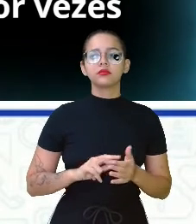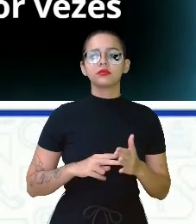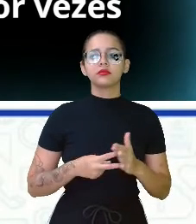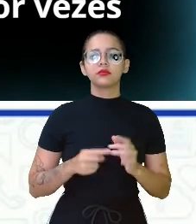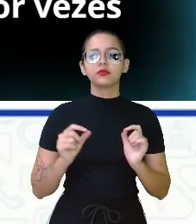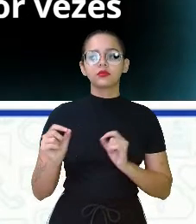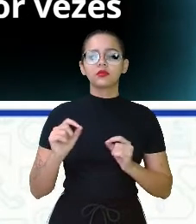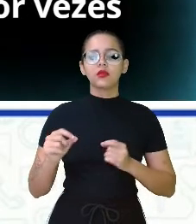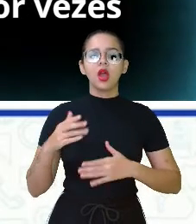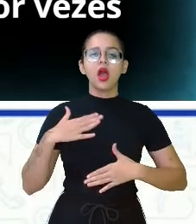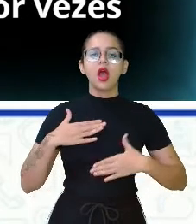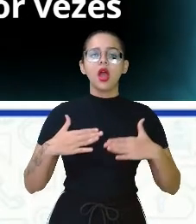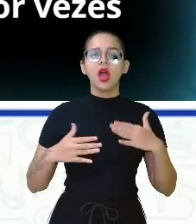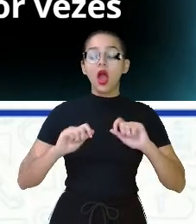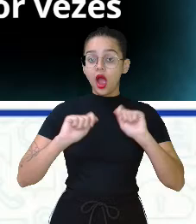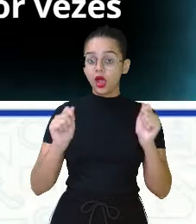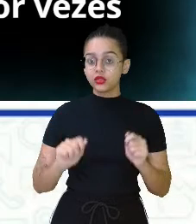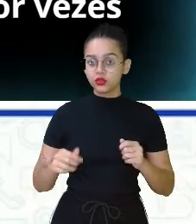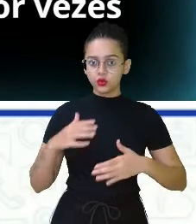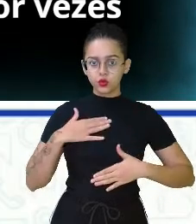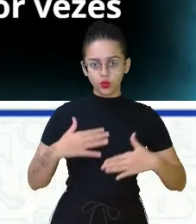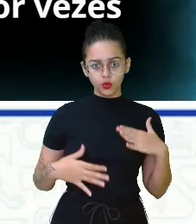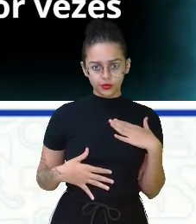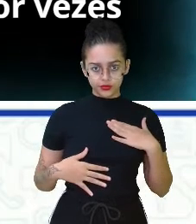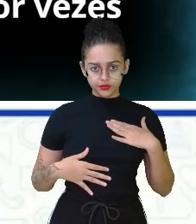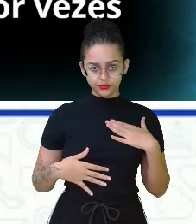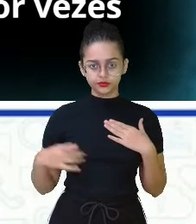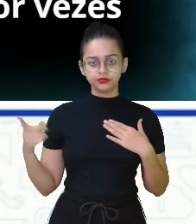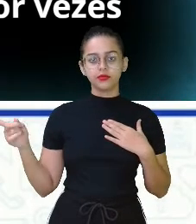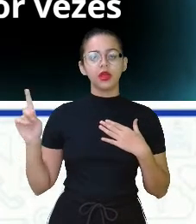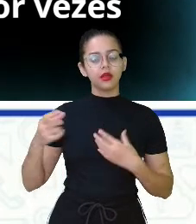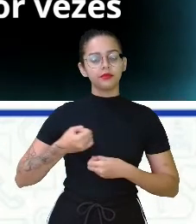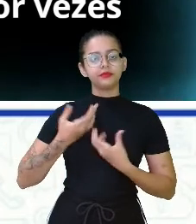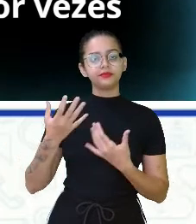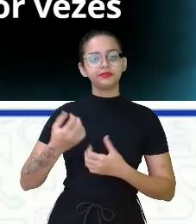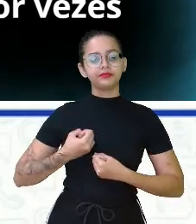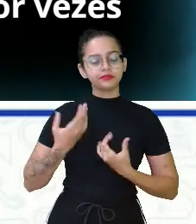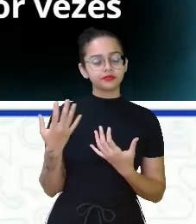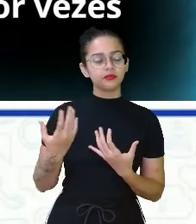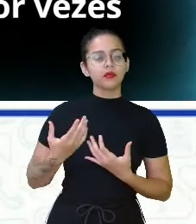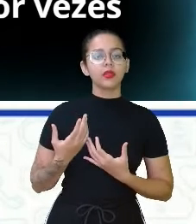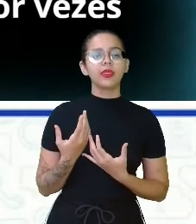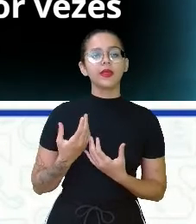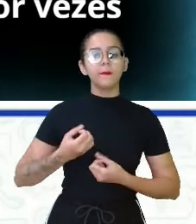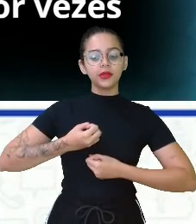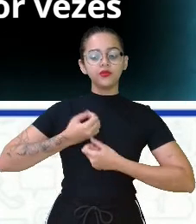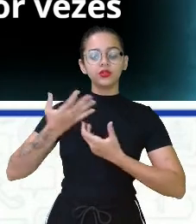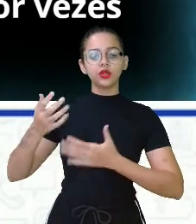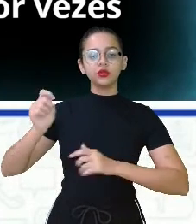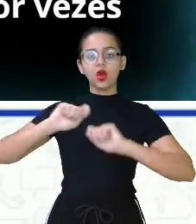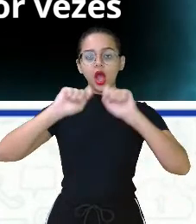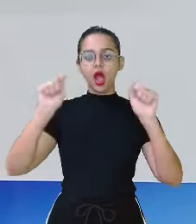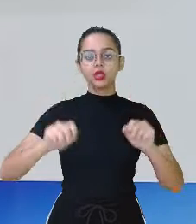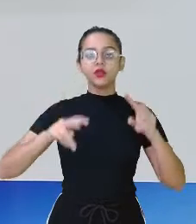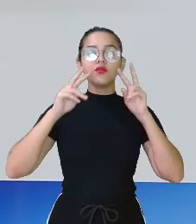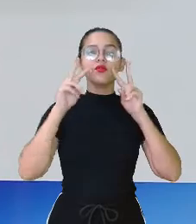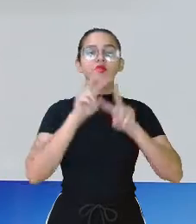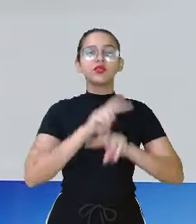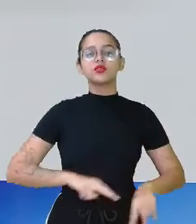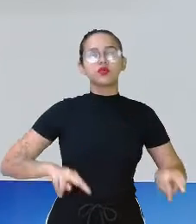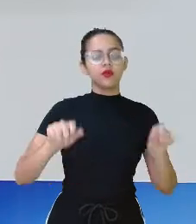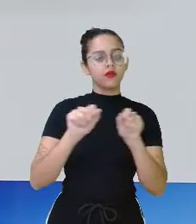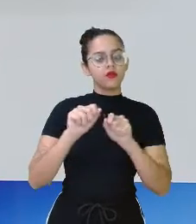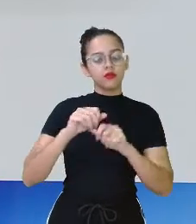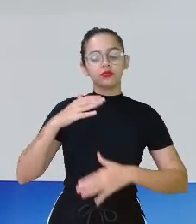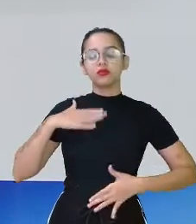arte do corpo. Então, a body art é uma manifestação das artes visuais, tá? Porque é aquela coisa que é feita no corpo.